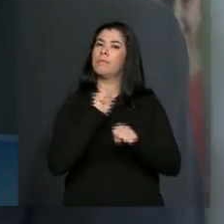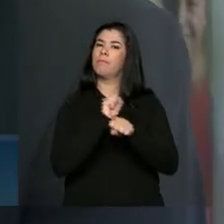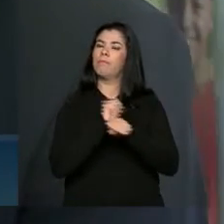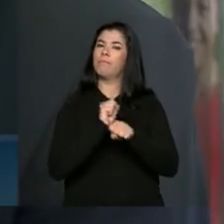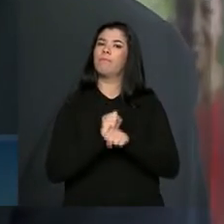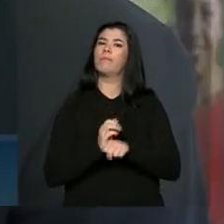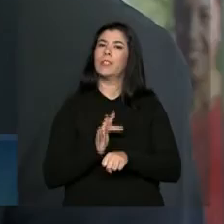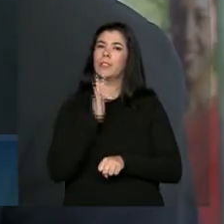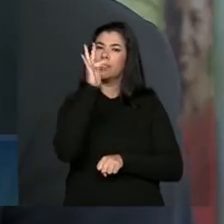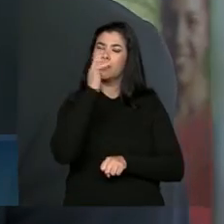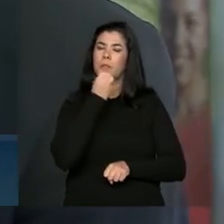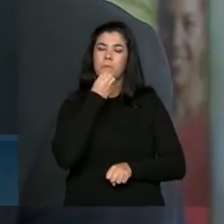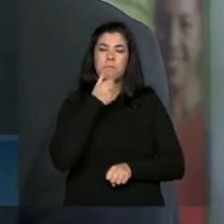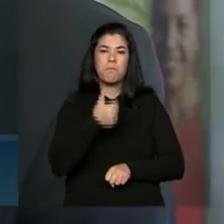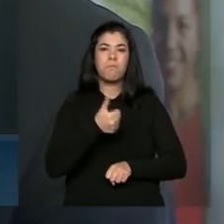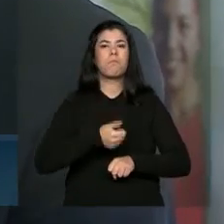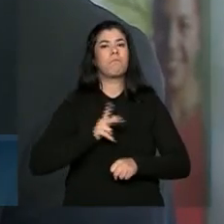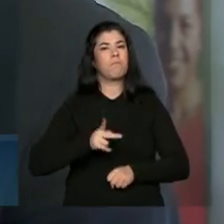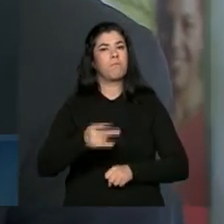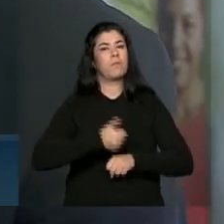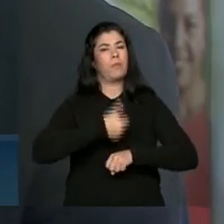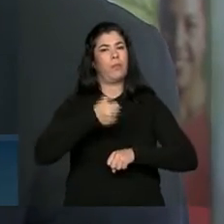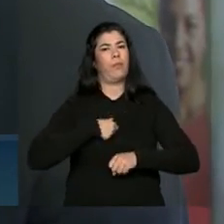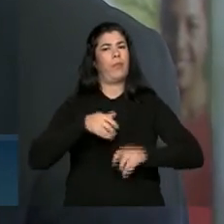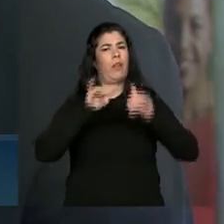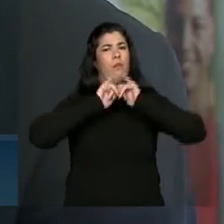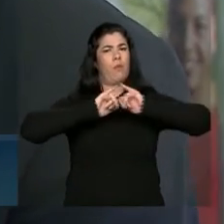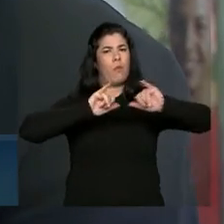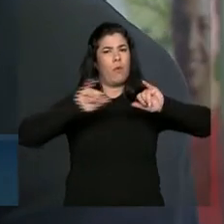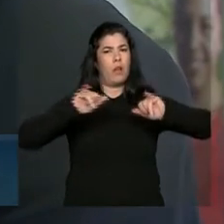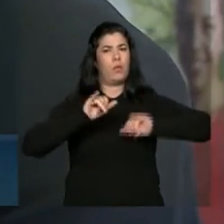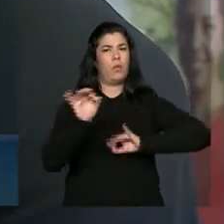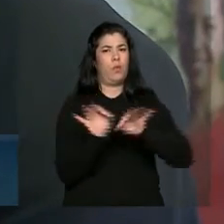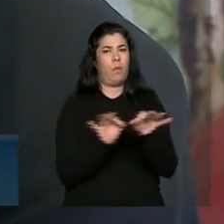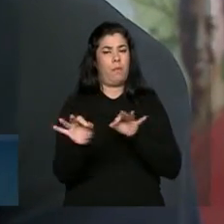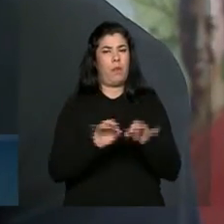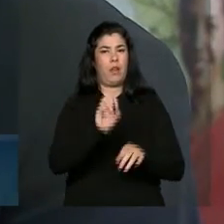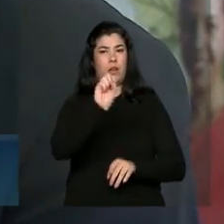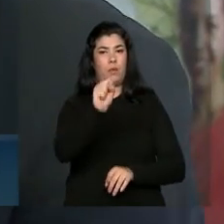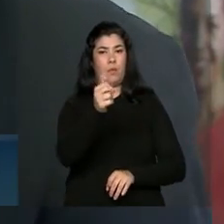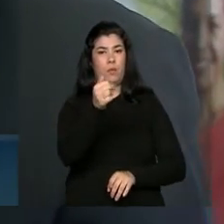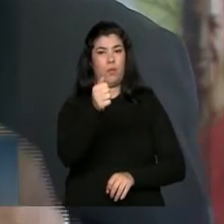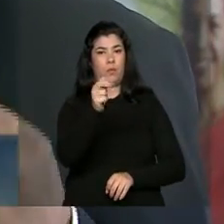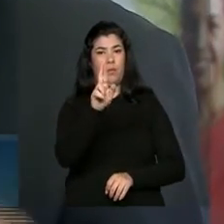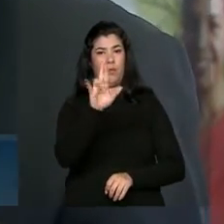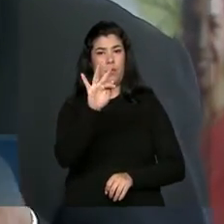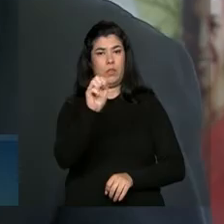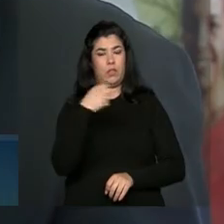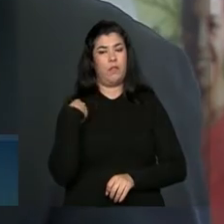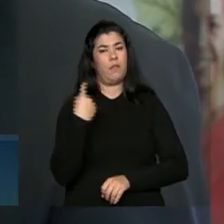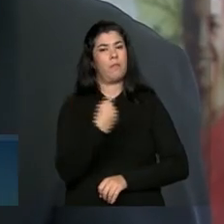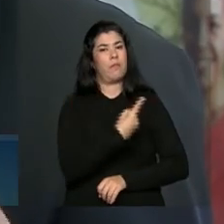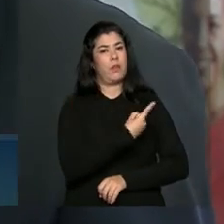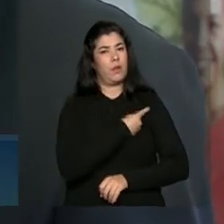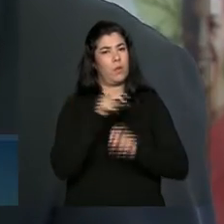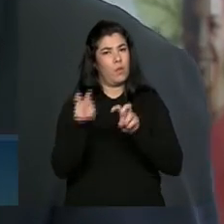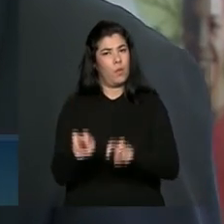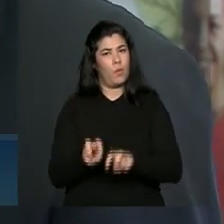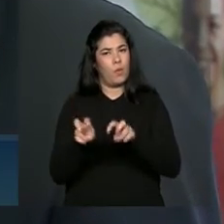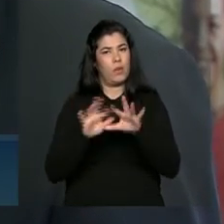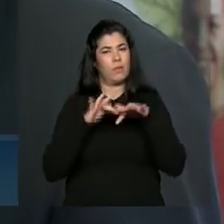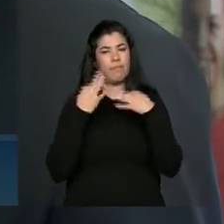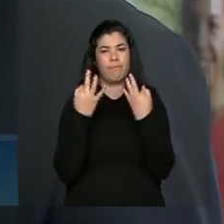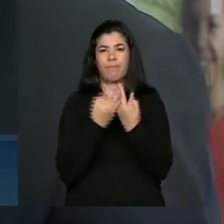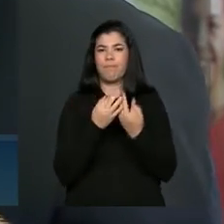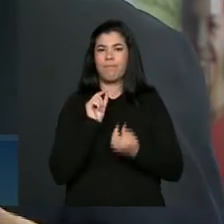muito grande. O anúncio do Plano Safra da Agricultura Familiar para nós, agricultores, nesse